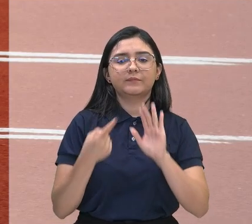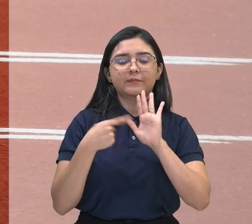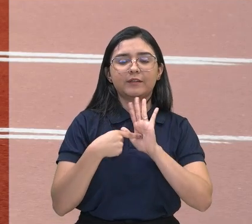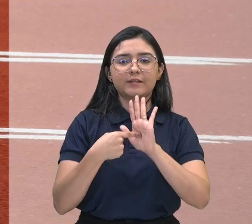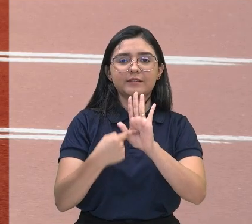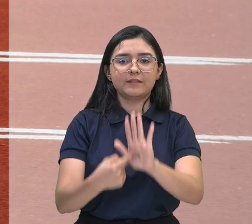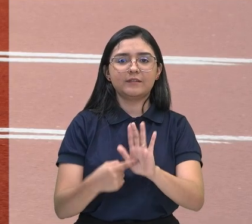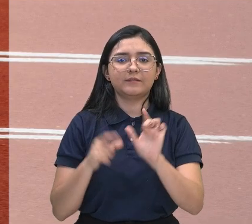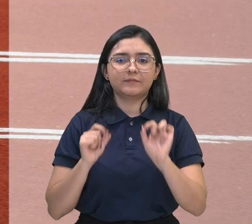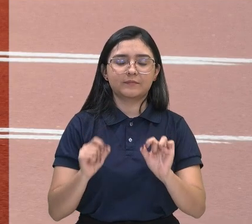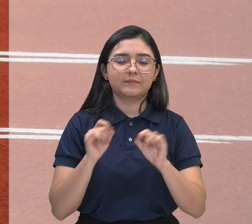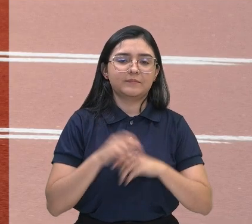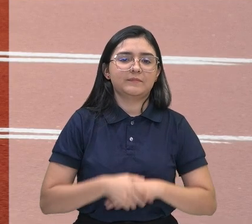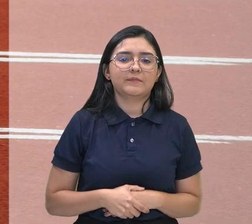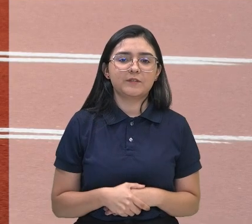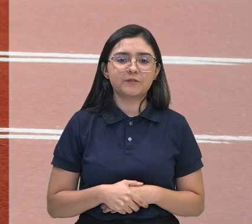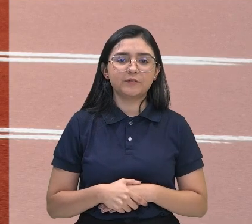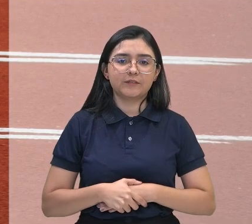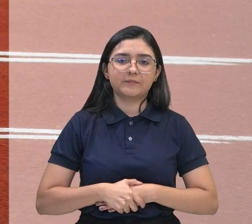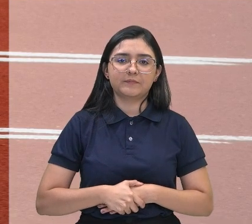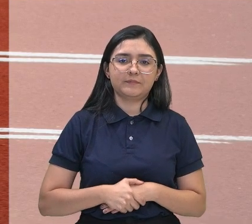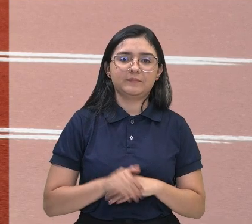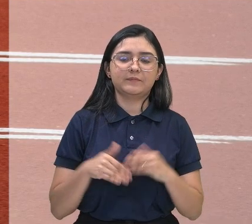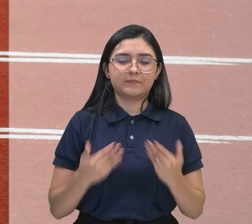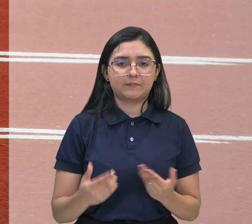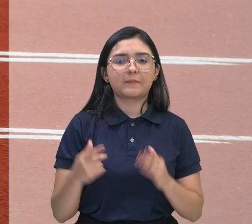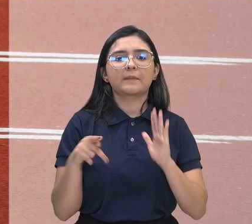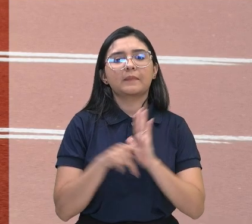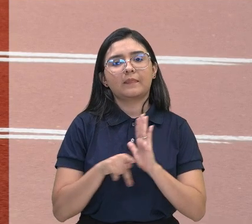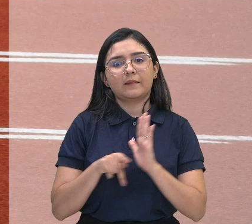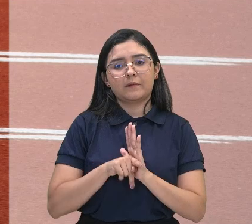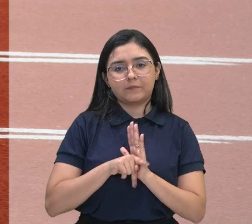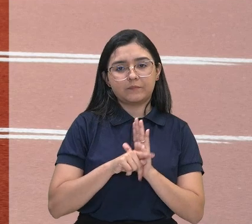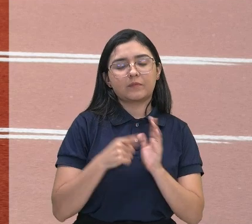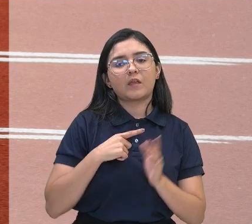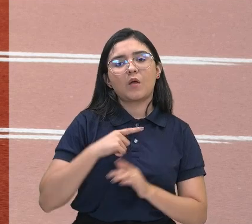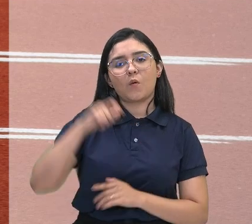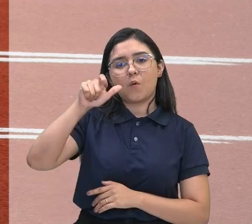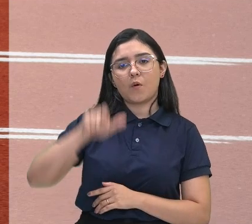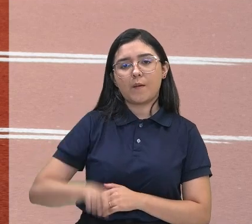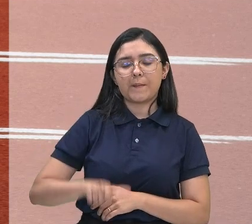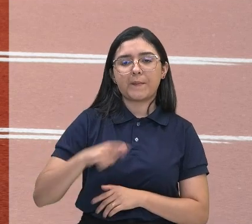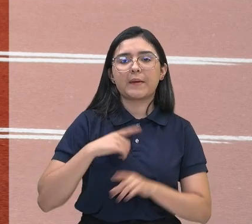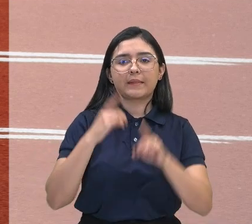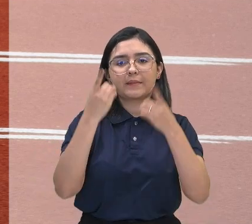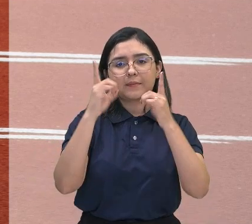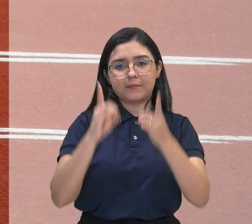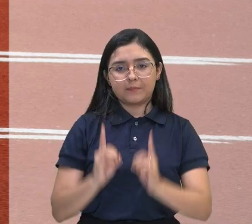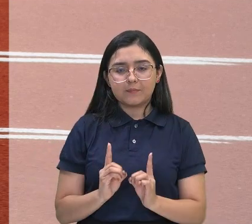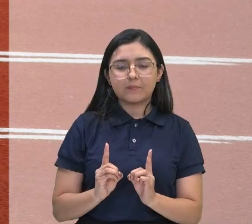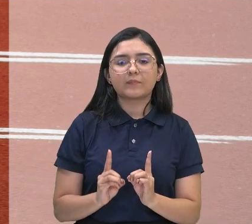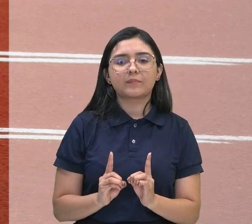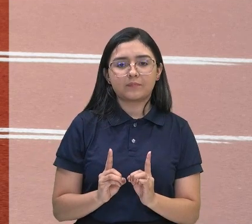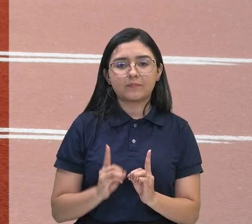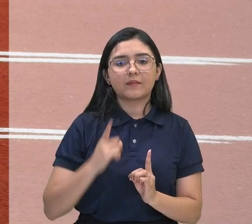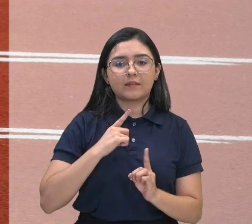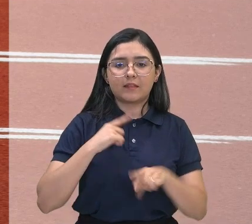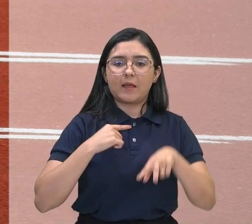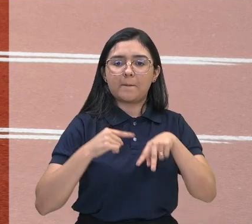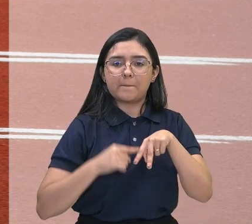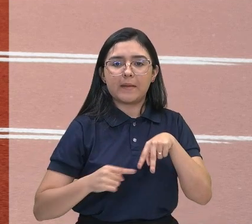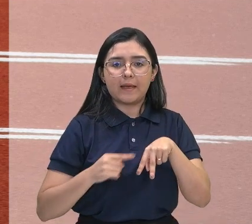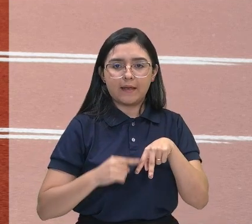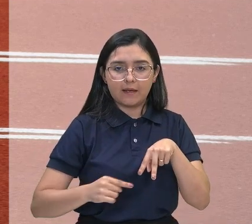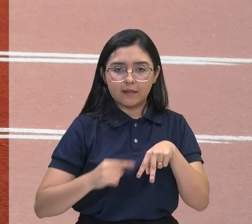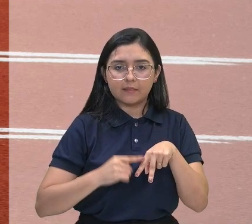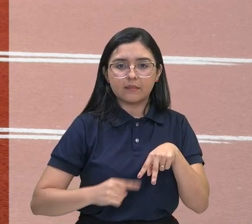visual desta prova. Essa prova aí é paraolímpica, é um atleta que tem uma deficiência locomotora ali na perna,